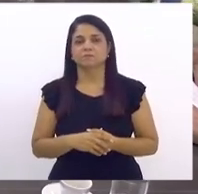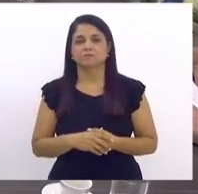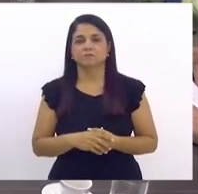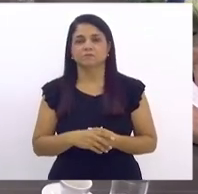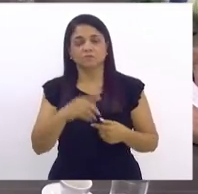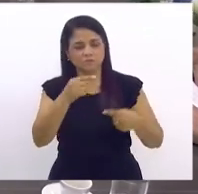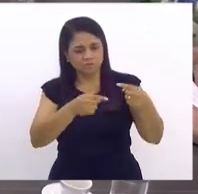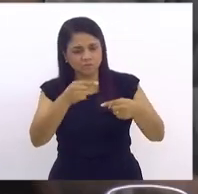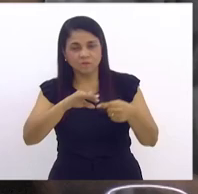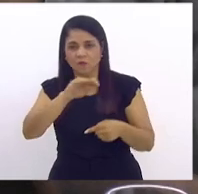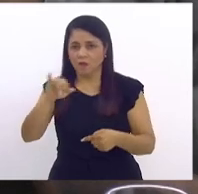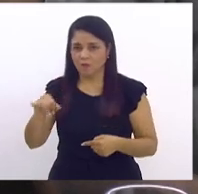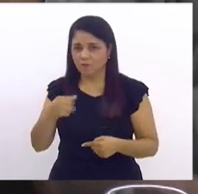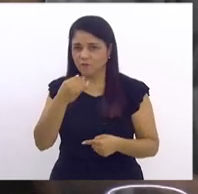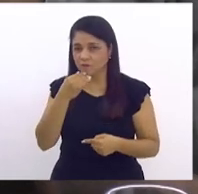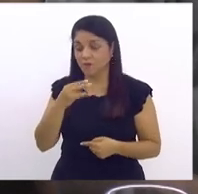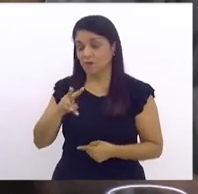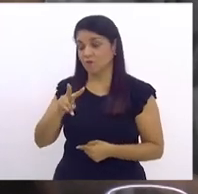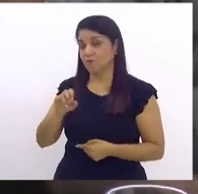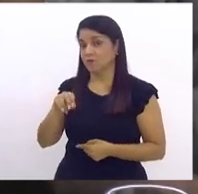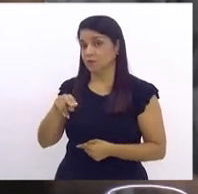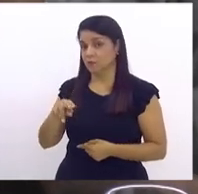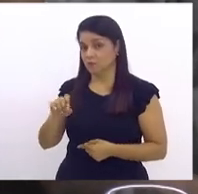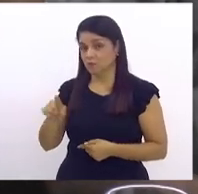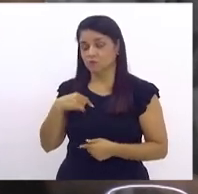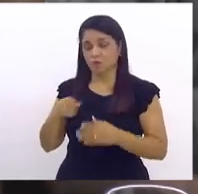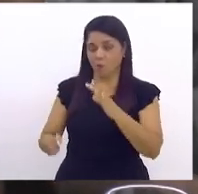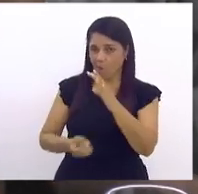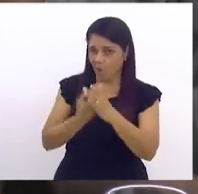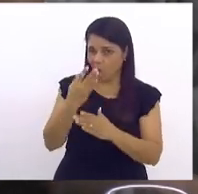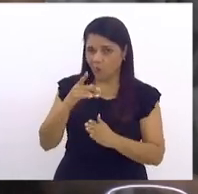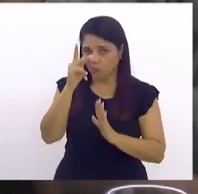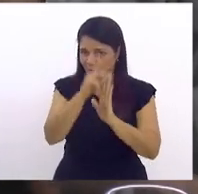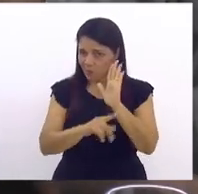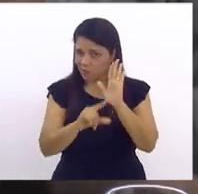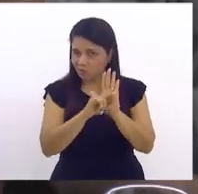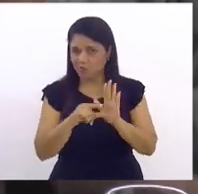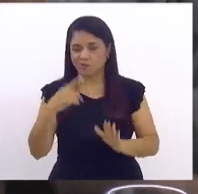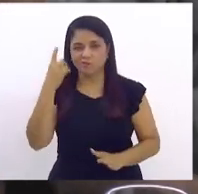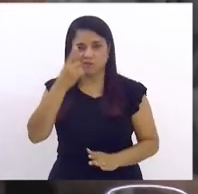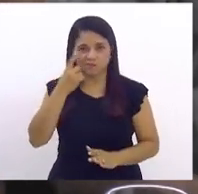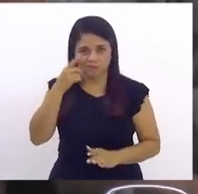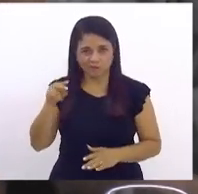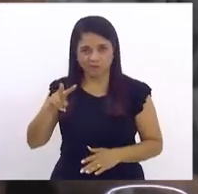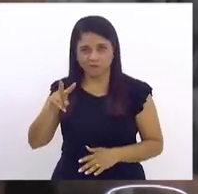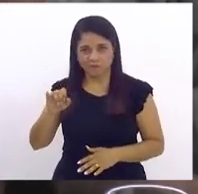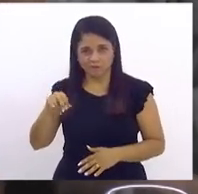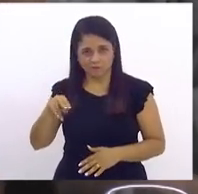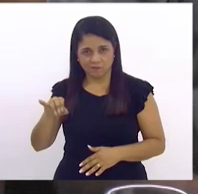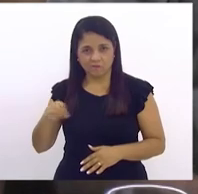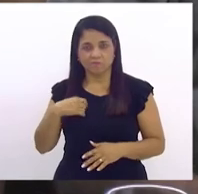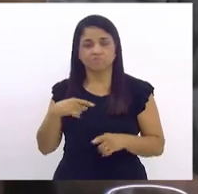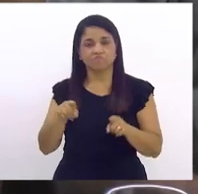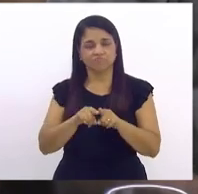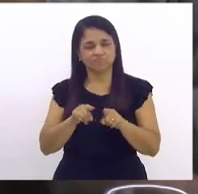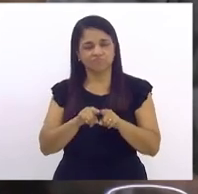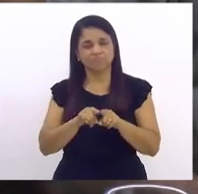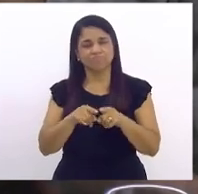Eu quero aproveitar o nosso Vinícius Cozzolino, que é o autor, e tem sempre muito